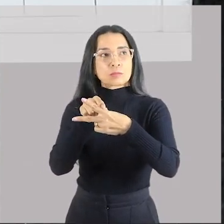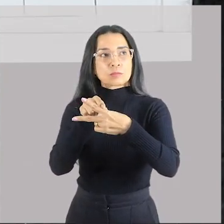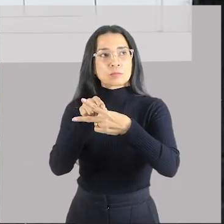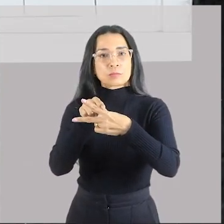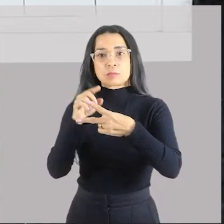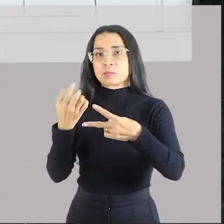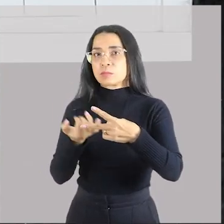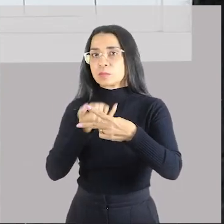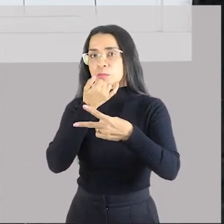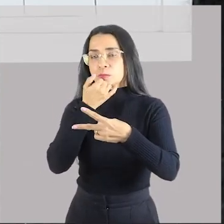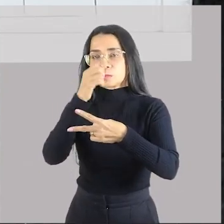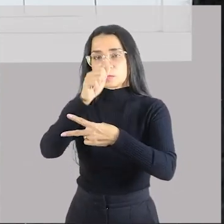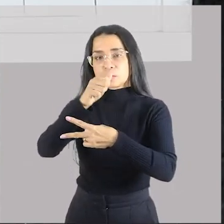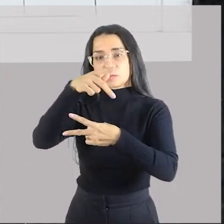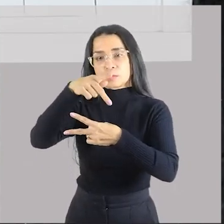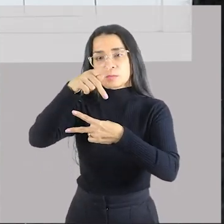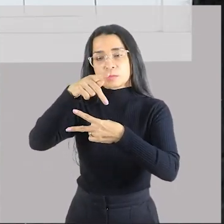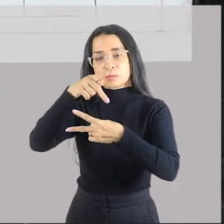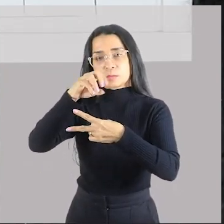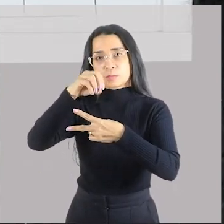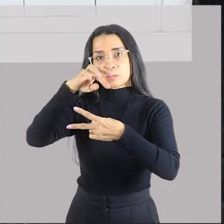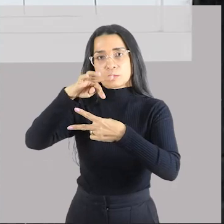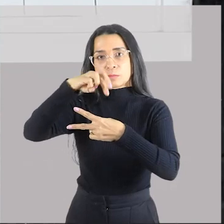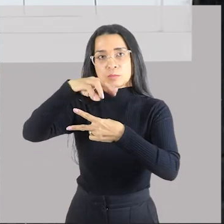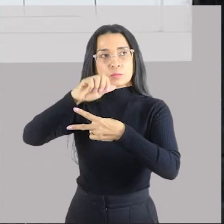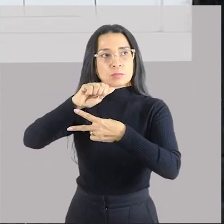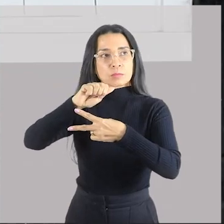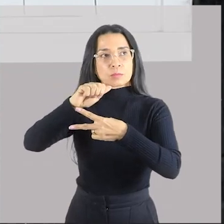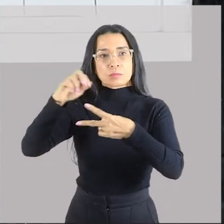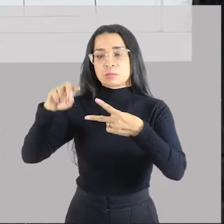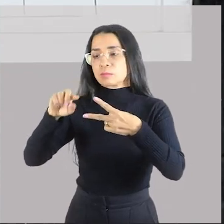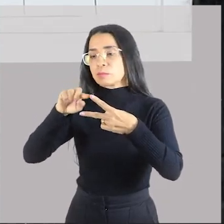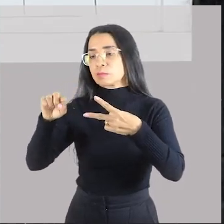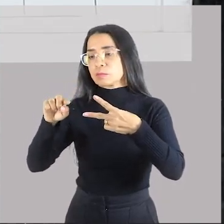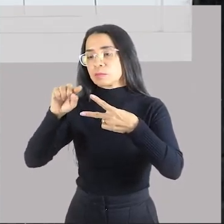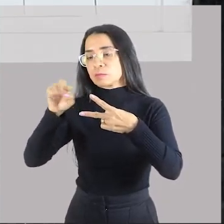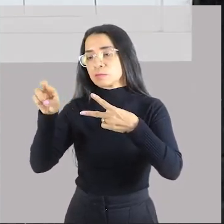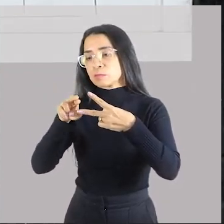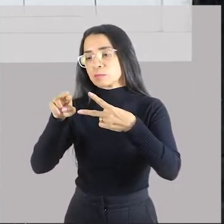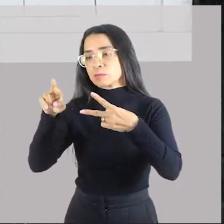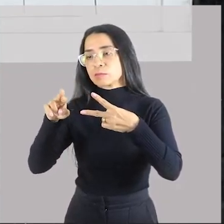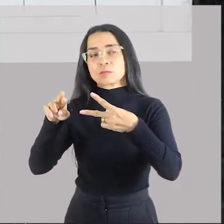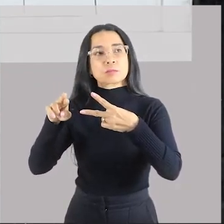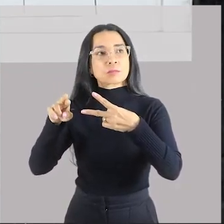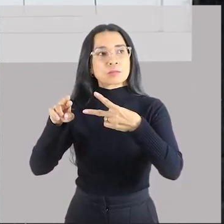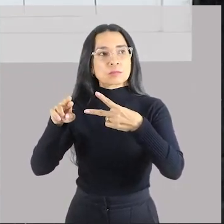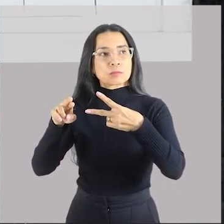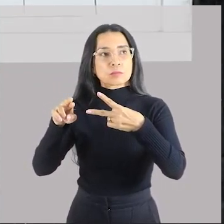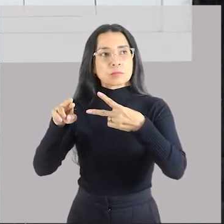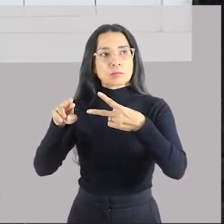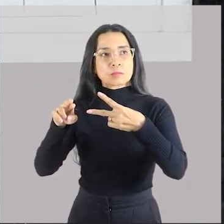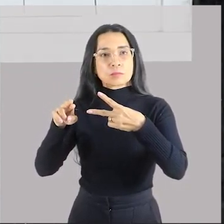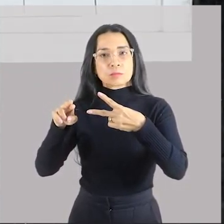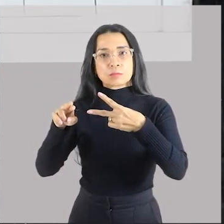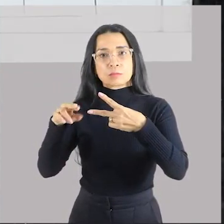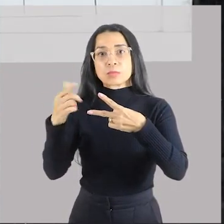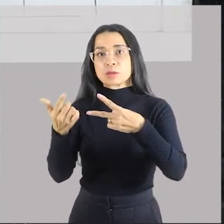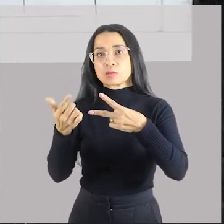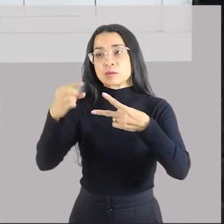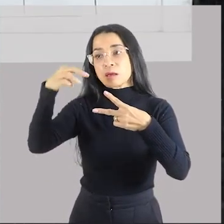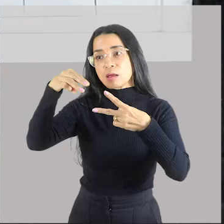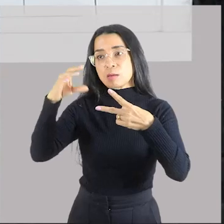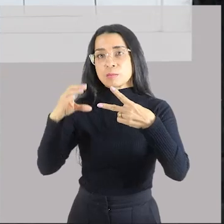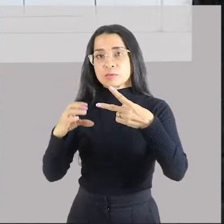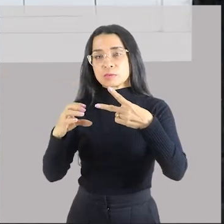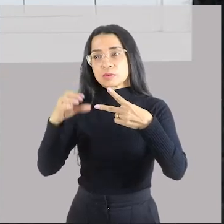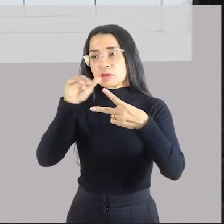temos o apótema. Aqui nós temos o raio. Turminha, e aqui de M para C é a metade do lado.